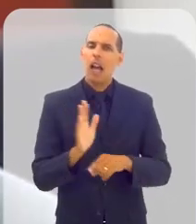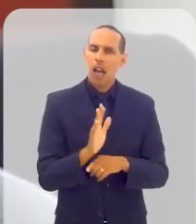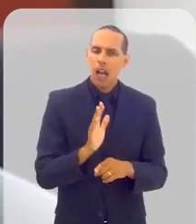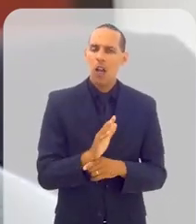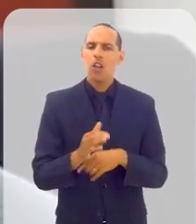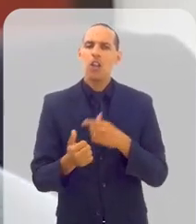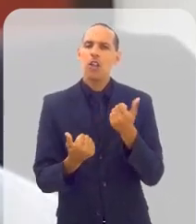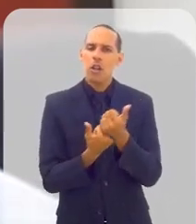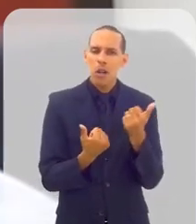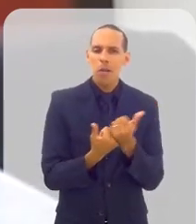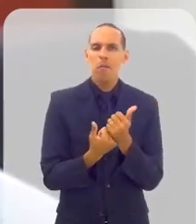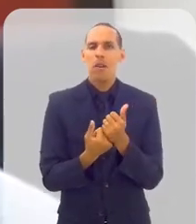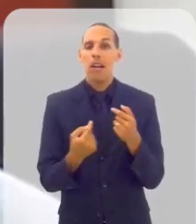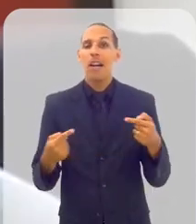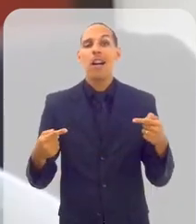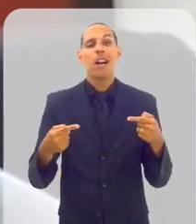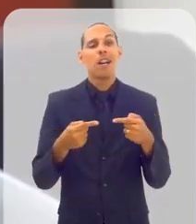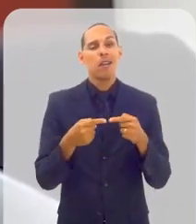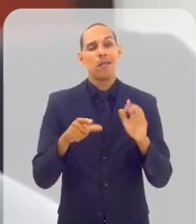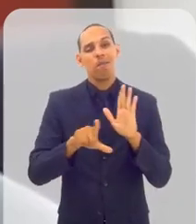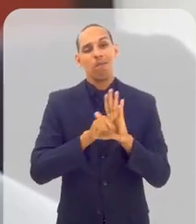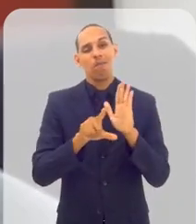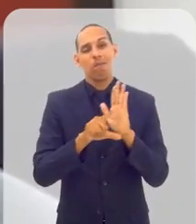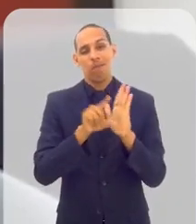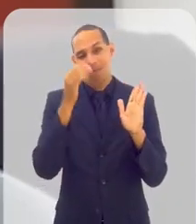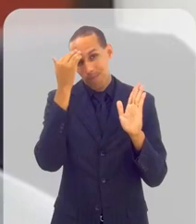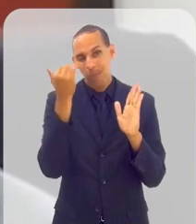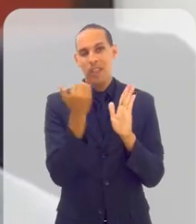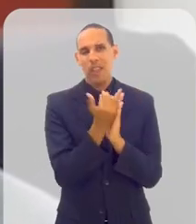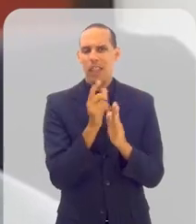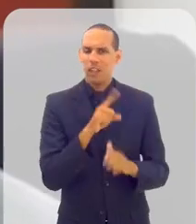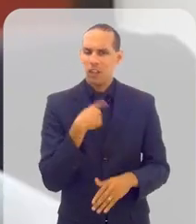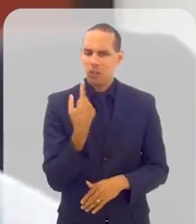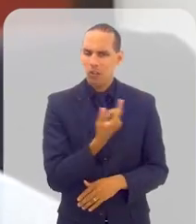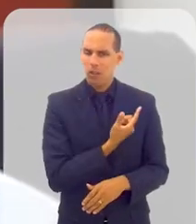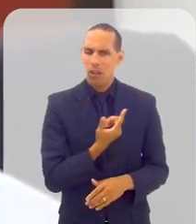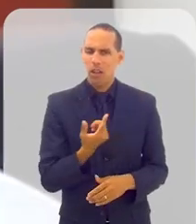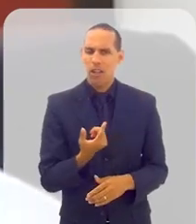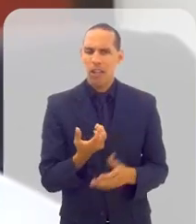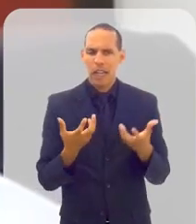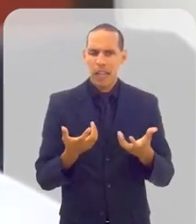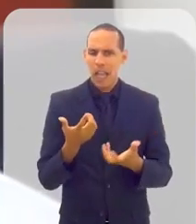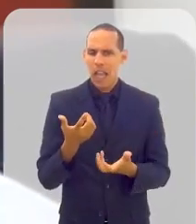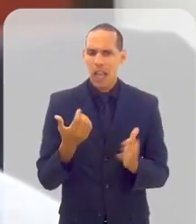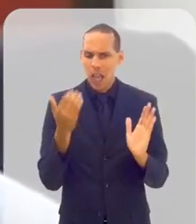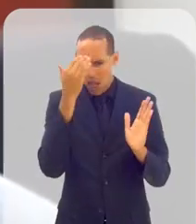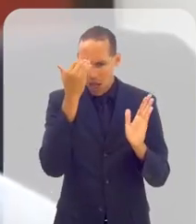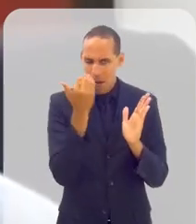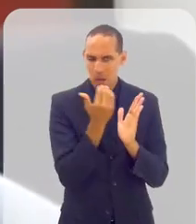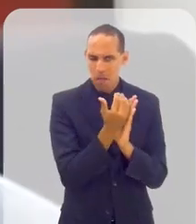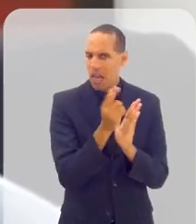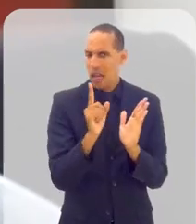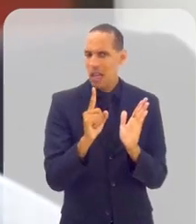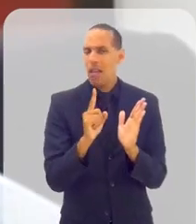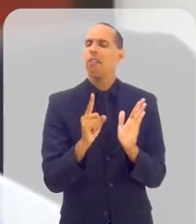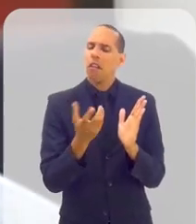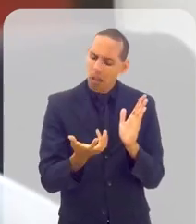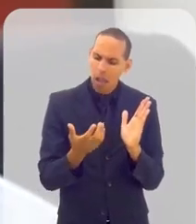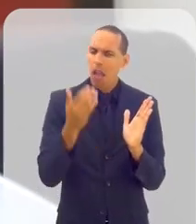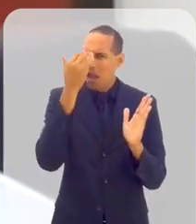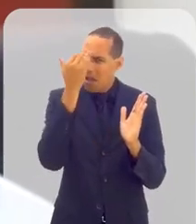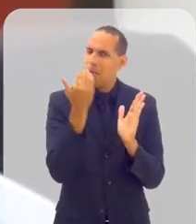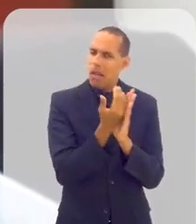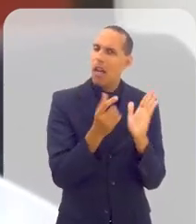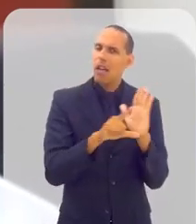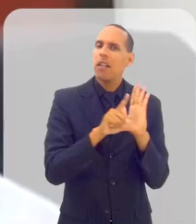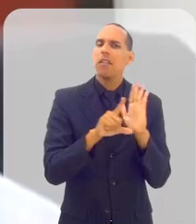apoio a essas empresas dentro do que a legislação manda. A gente não quer nada fora do que manda a legislação, a gente quer